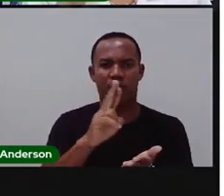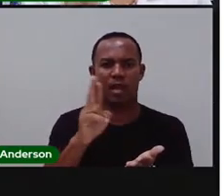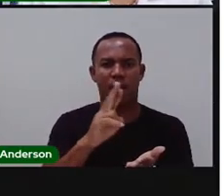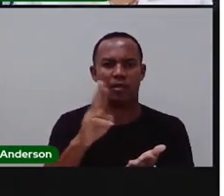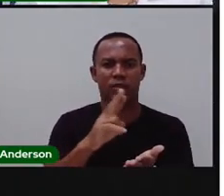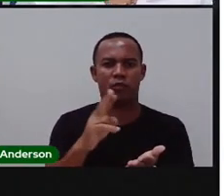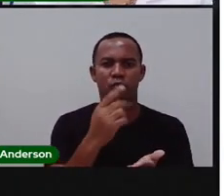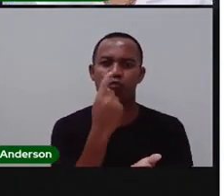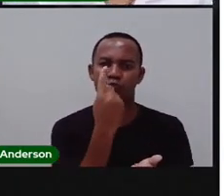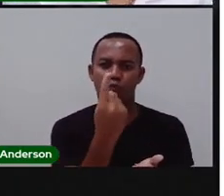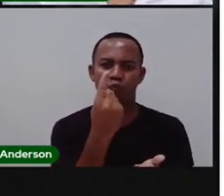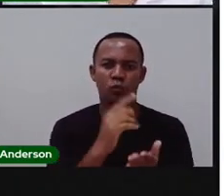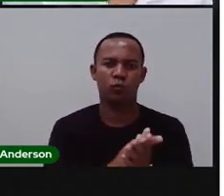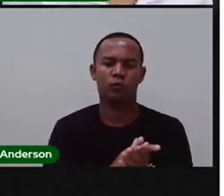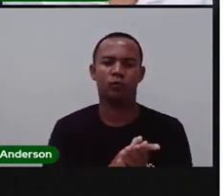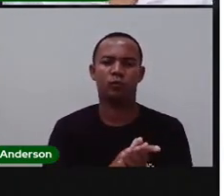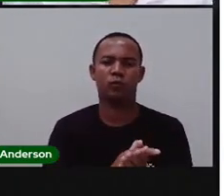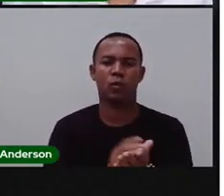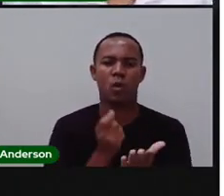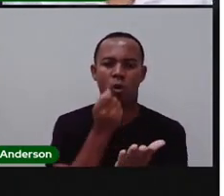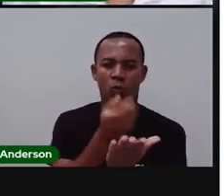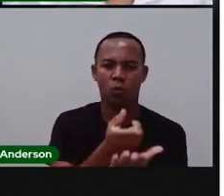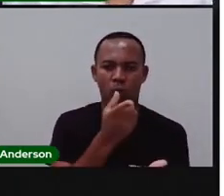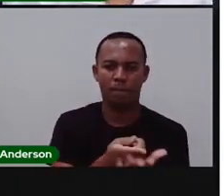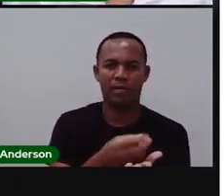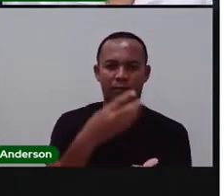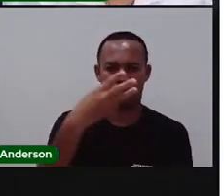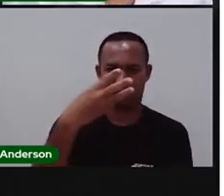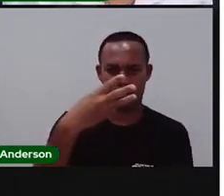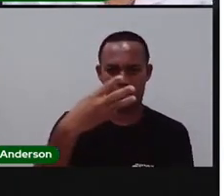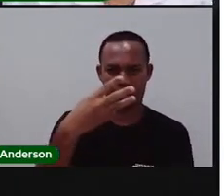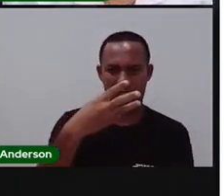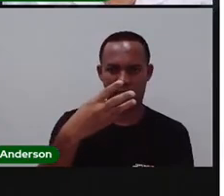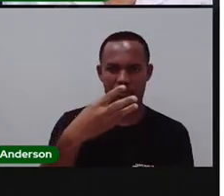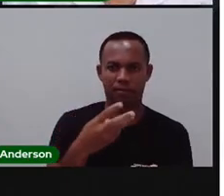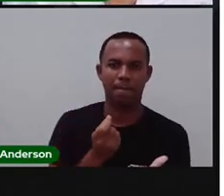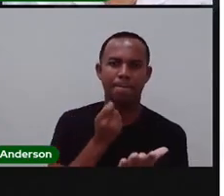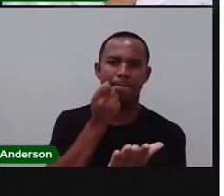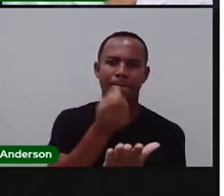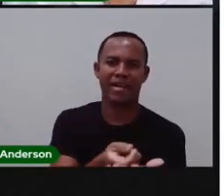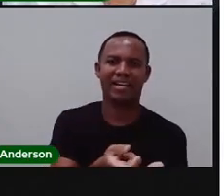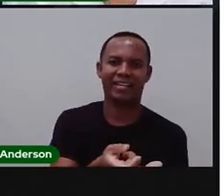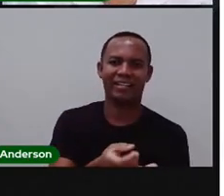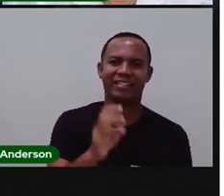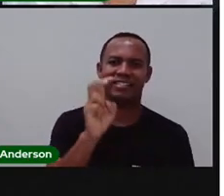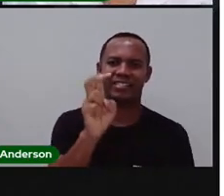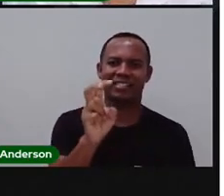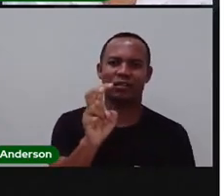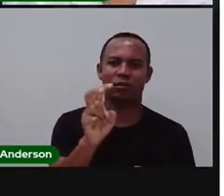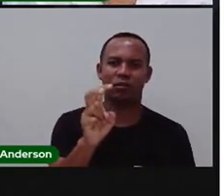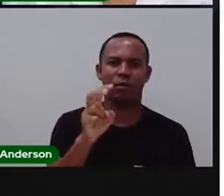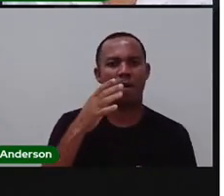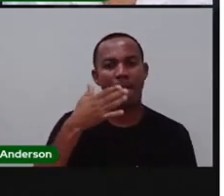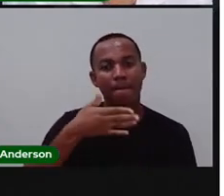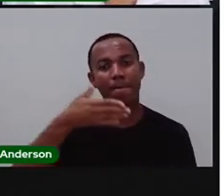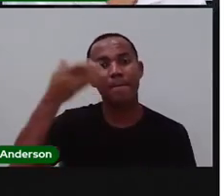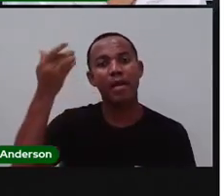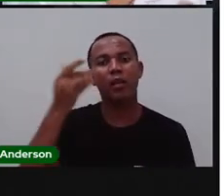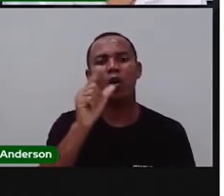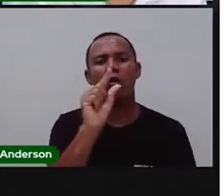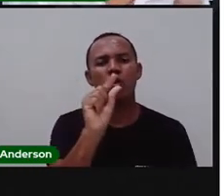a unidade. Comprando 3, você paga 5. Qual a melhor forma de